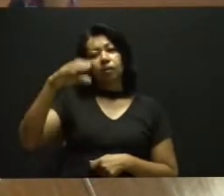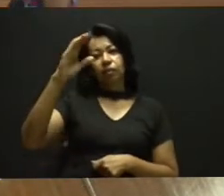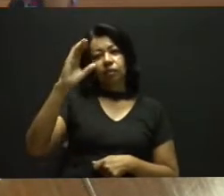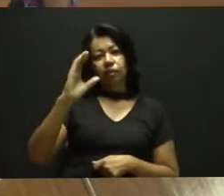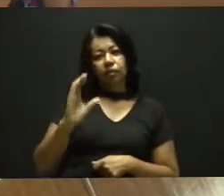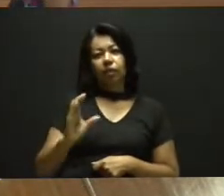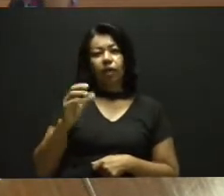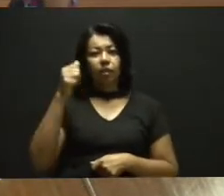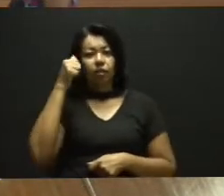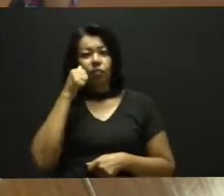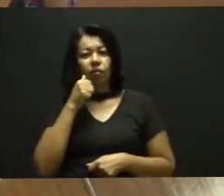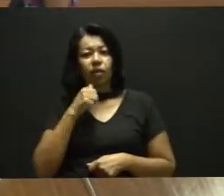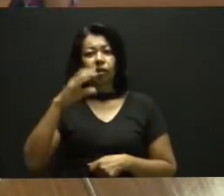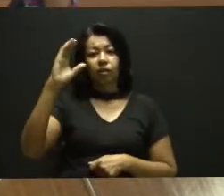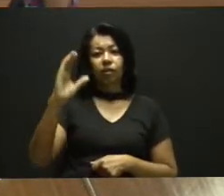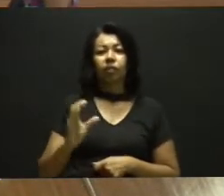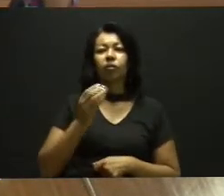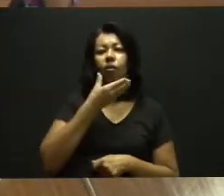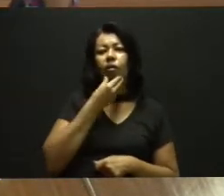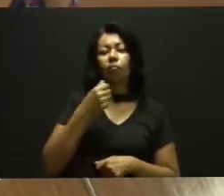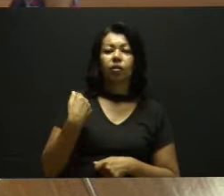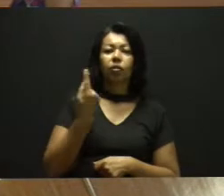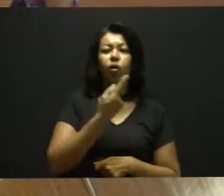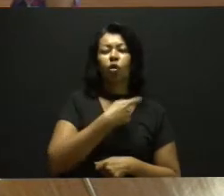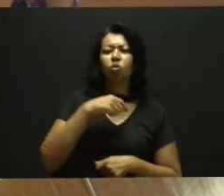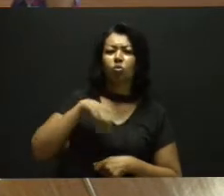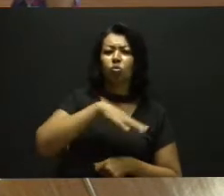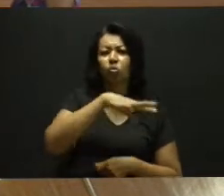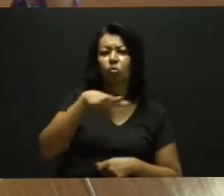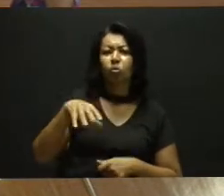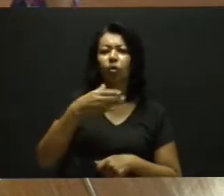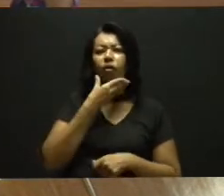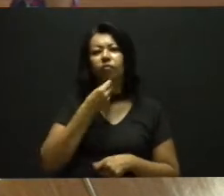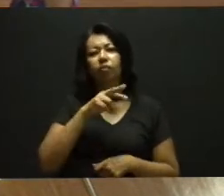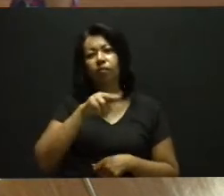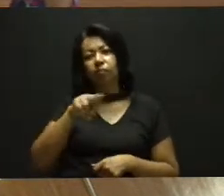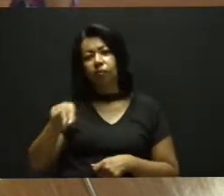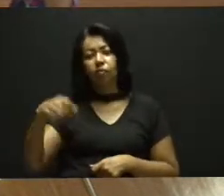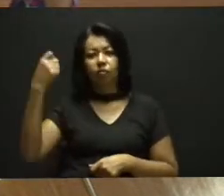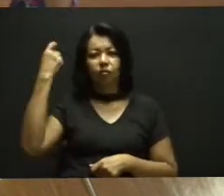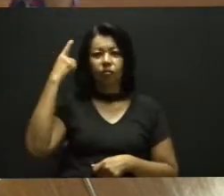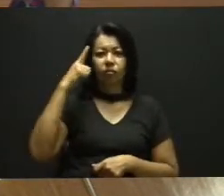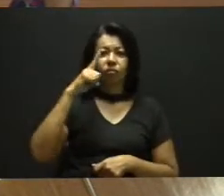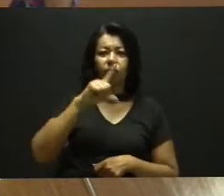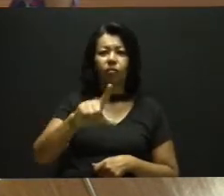cadão somos dó dos irmãos ano conquistando o melhor